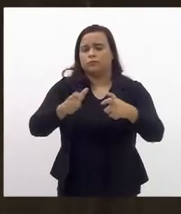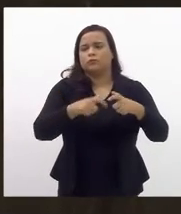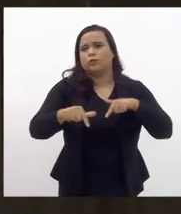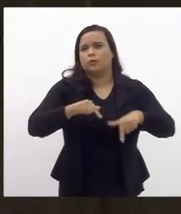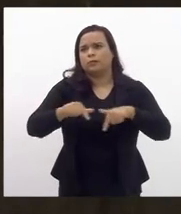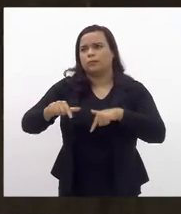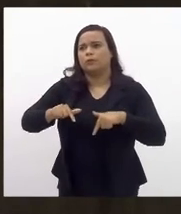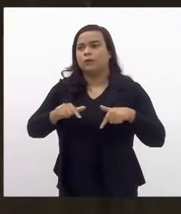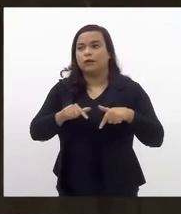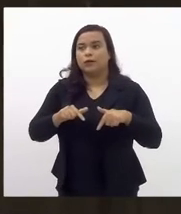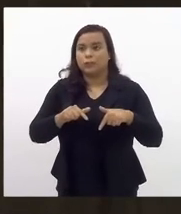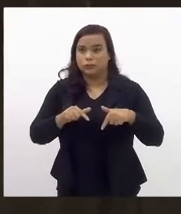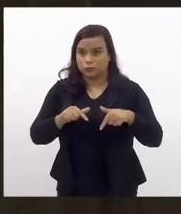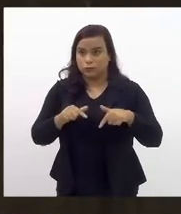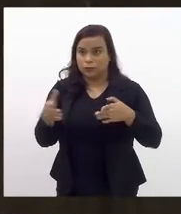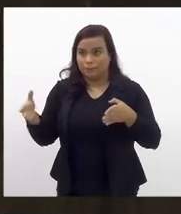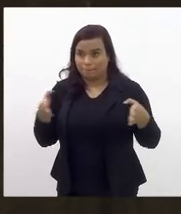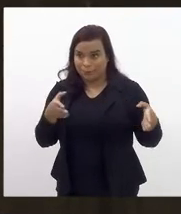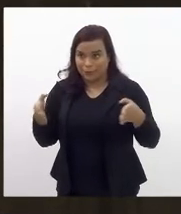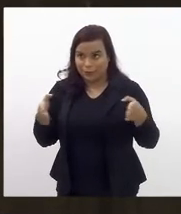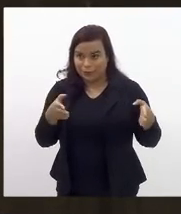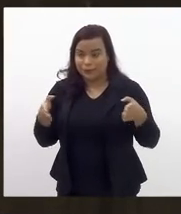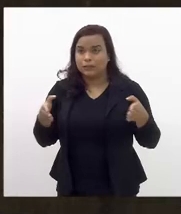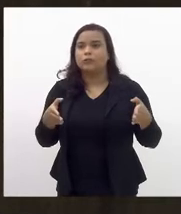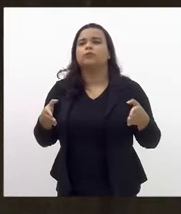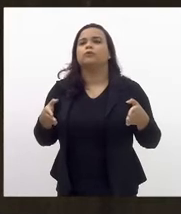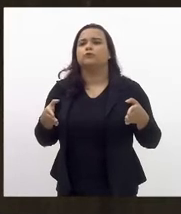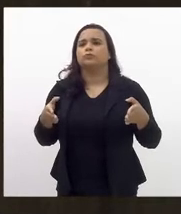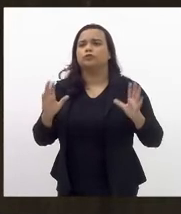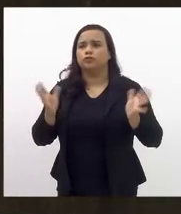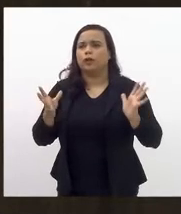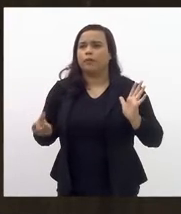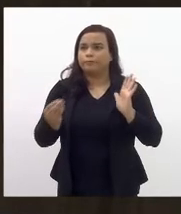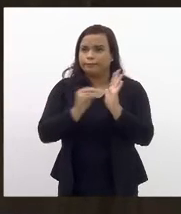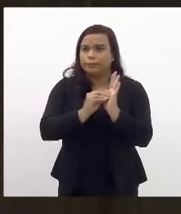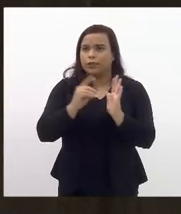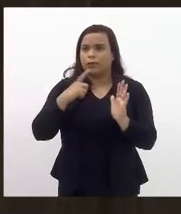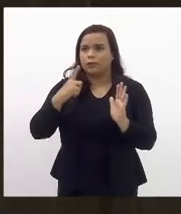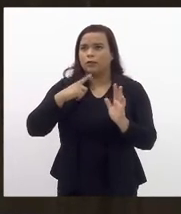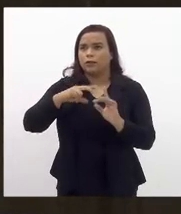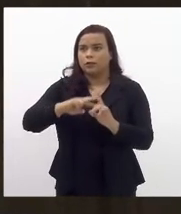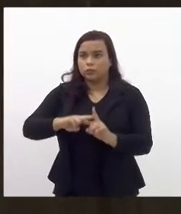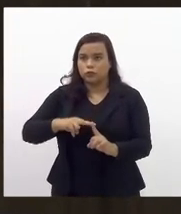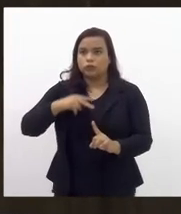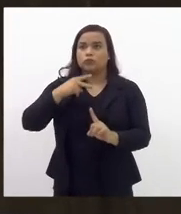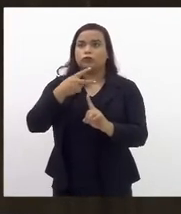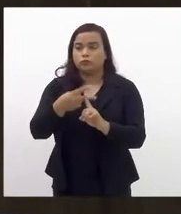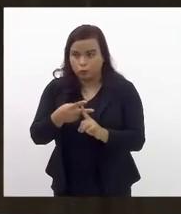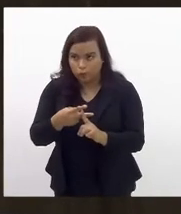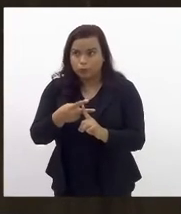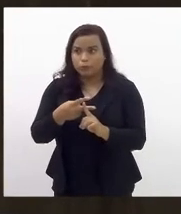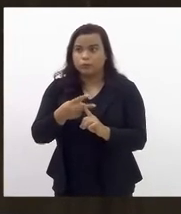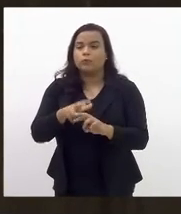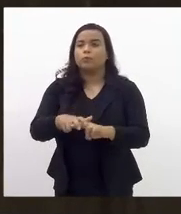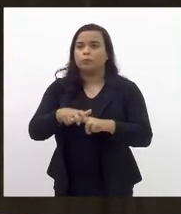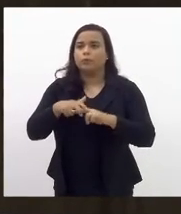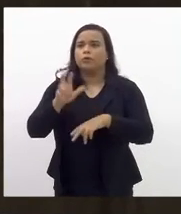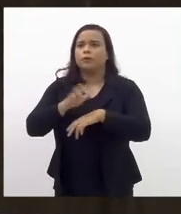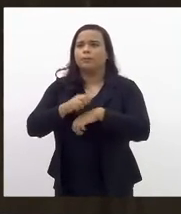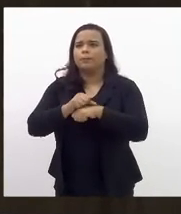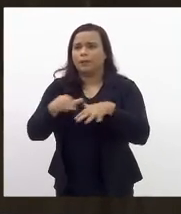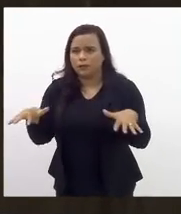para que o dobro do período estipulado nas legislações pertinentes em decorrência da pandemia